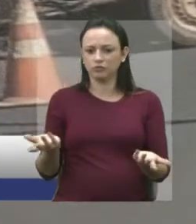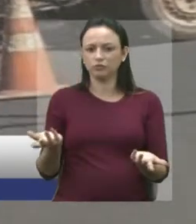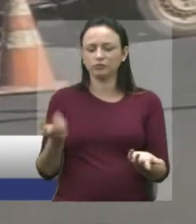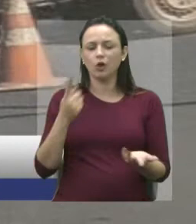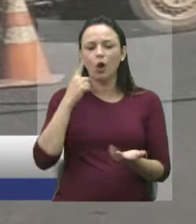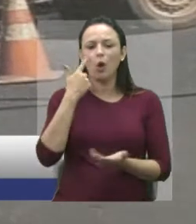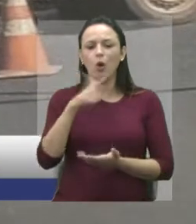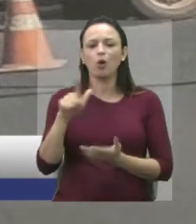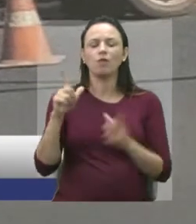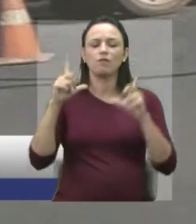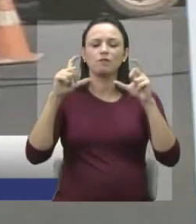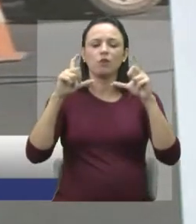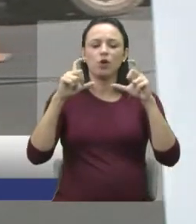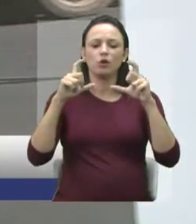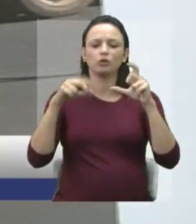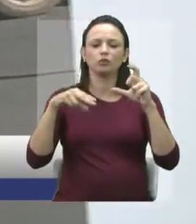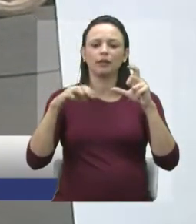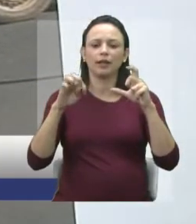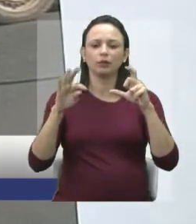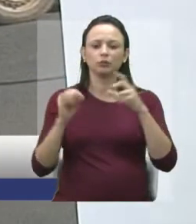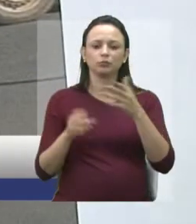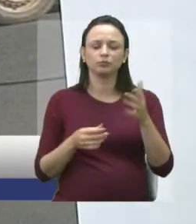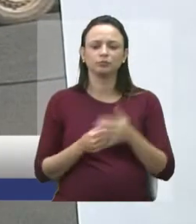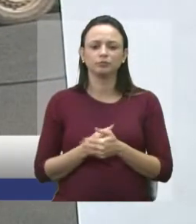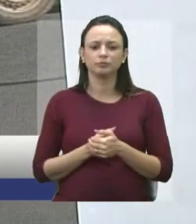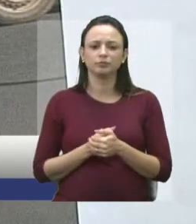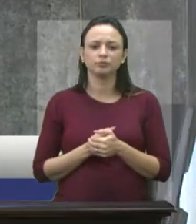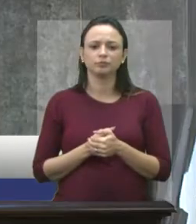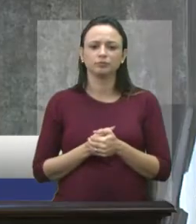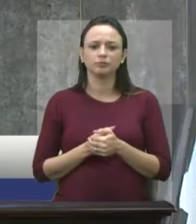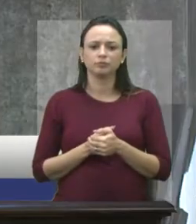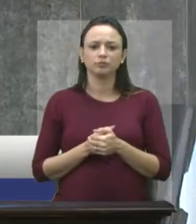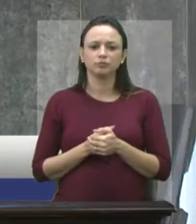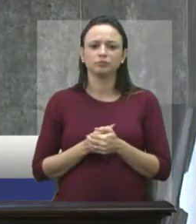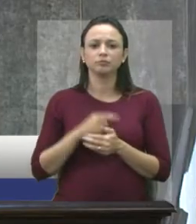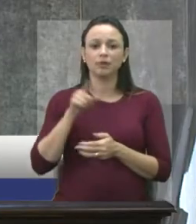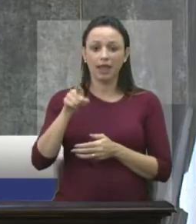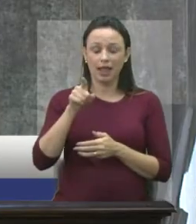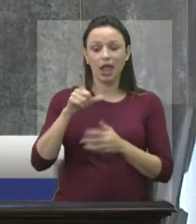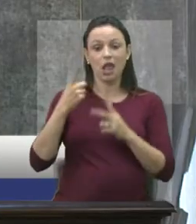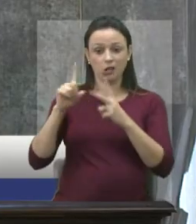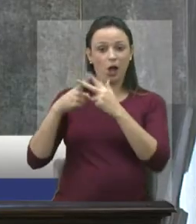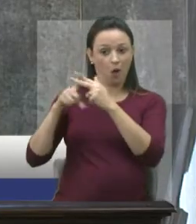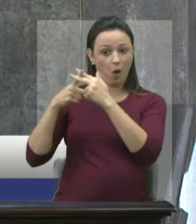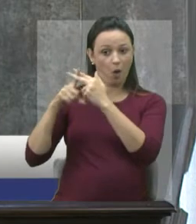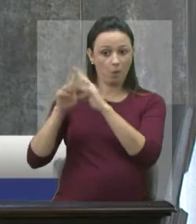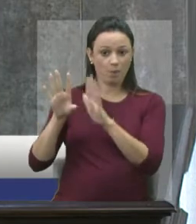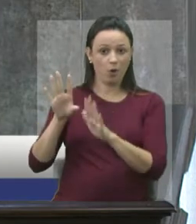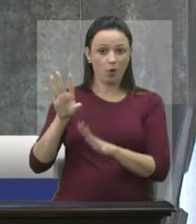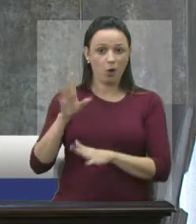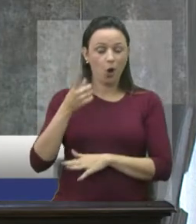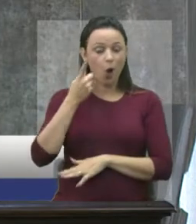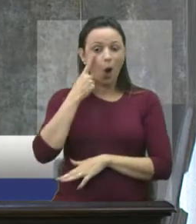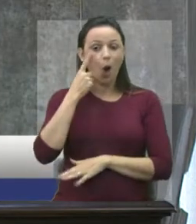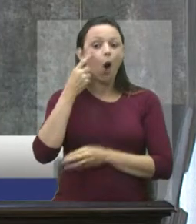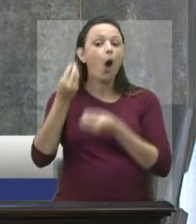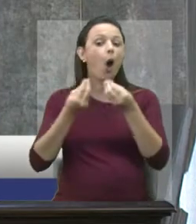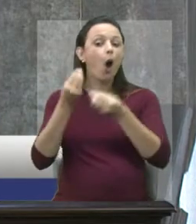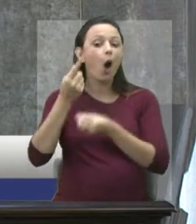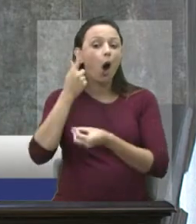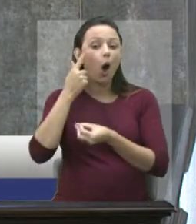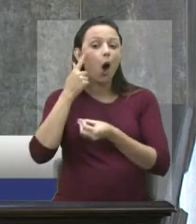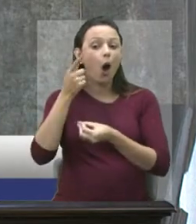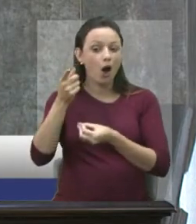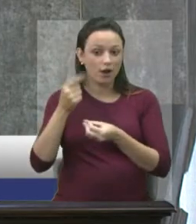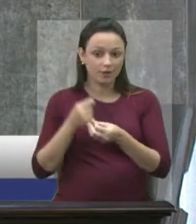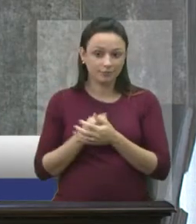Neto. Né? Aí, arrumaram o poste, Olha só como que arrumou, dá uma olhada como que ficou arrumado o